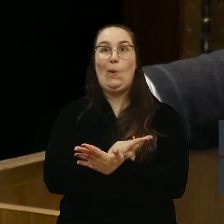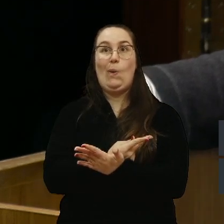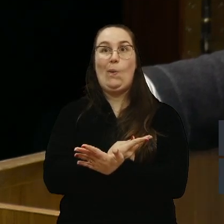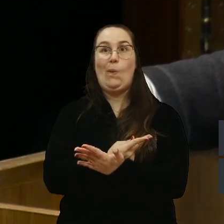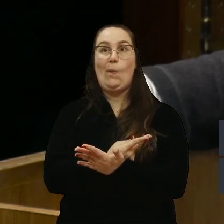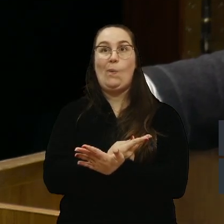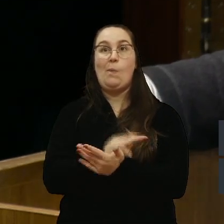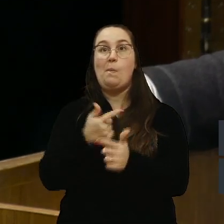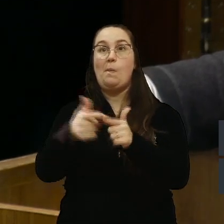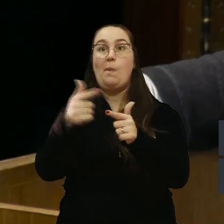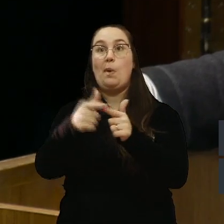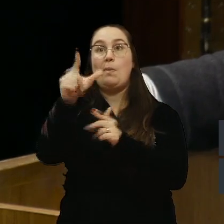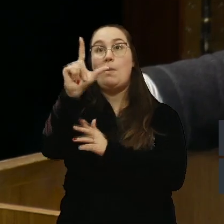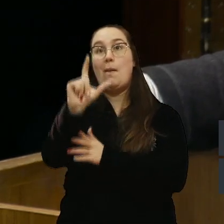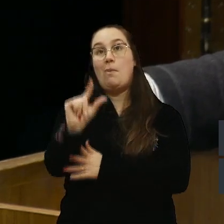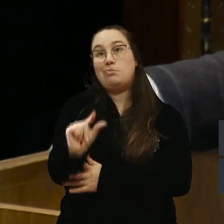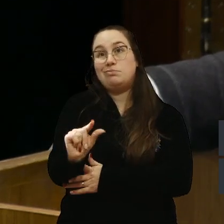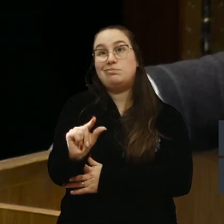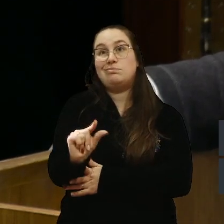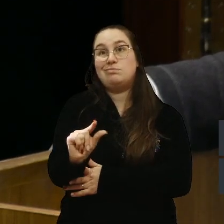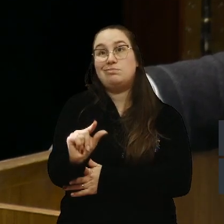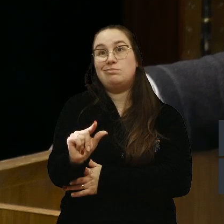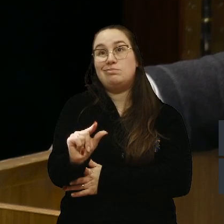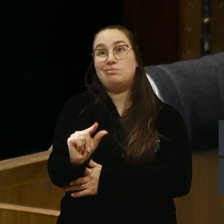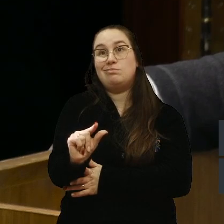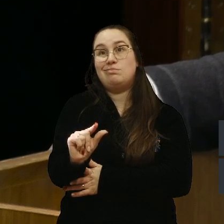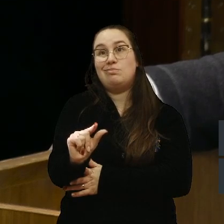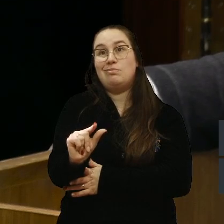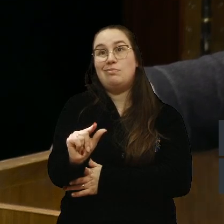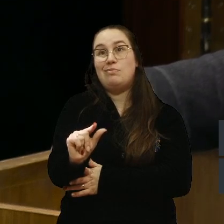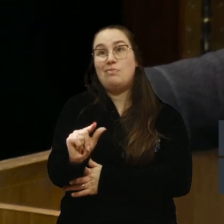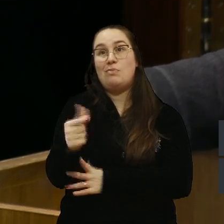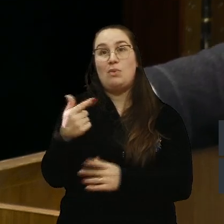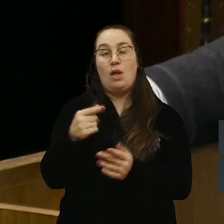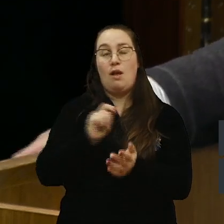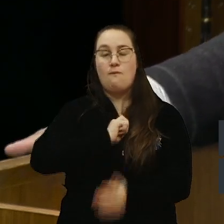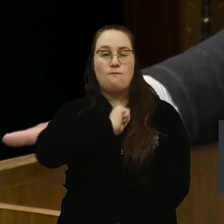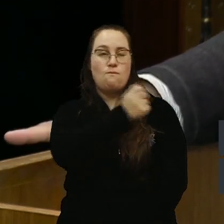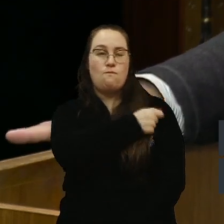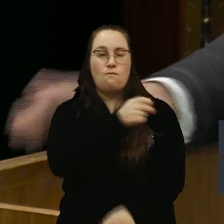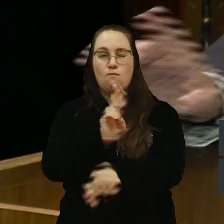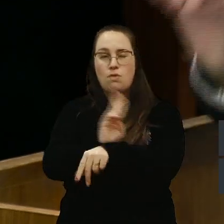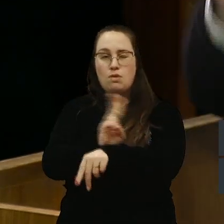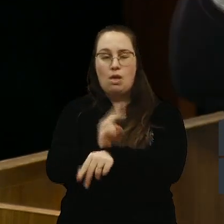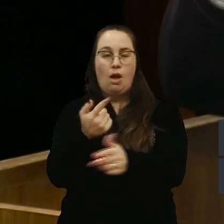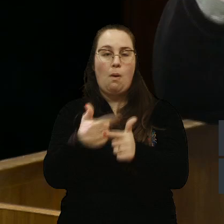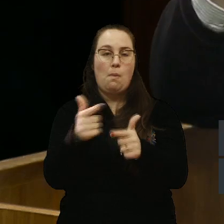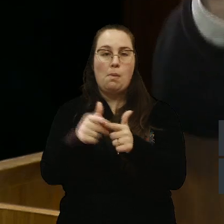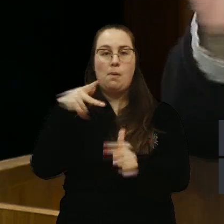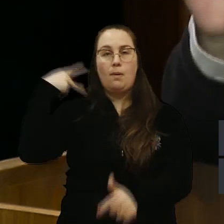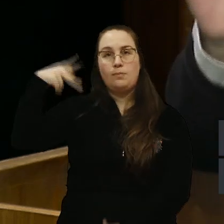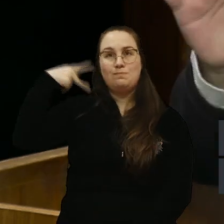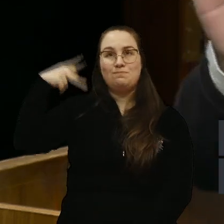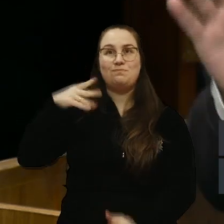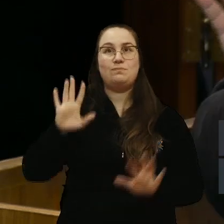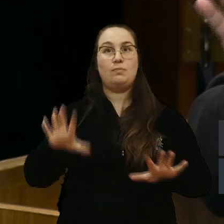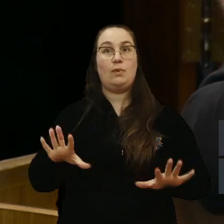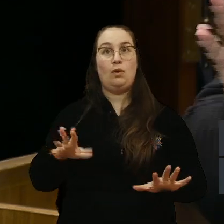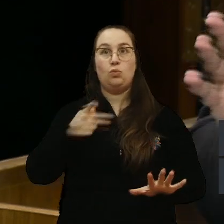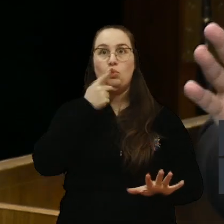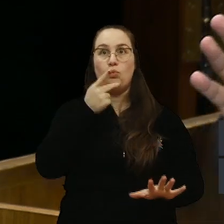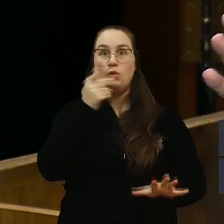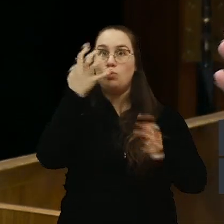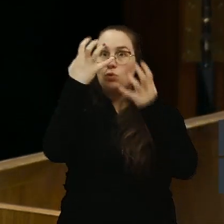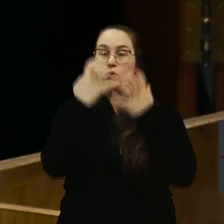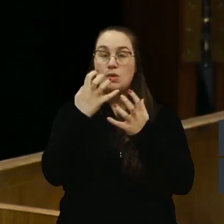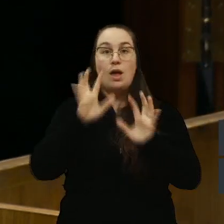Presidente da República que caiu por uma pedalada fiscal. O problema era político. Gente, eu estou sendo